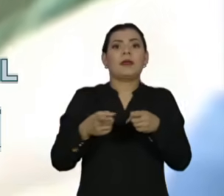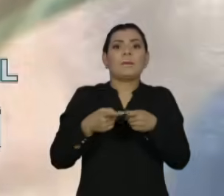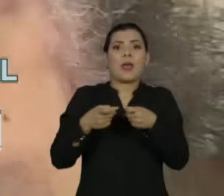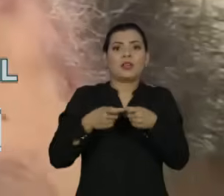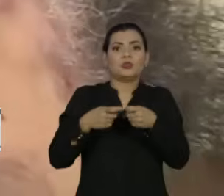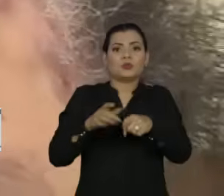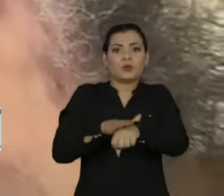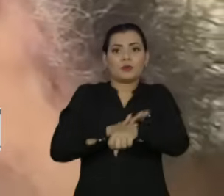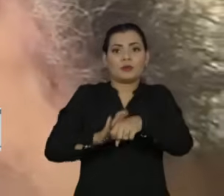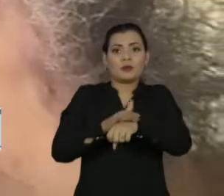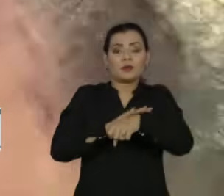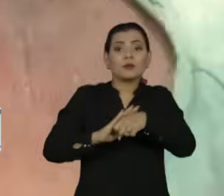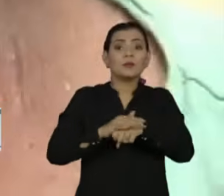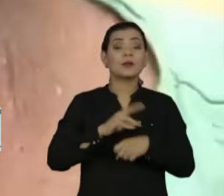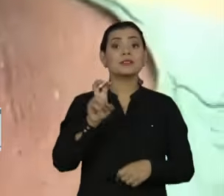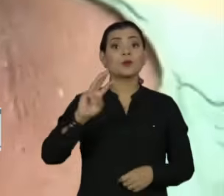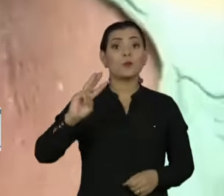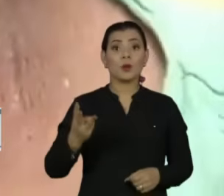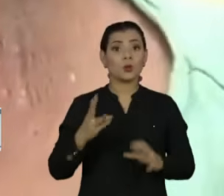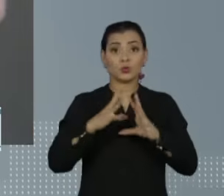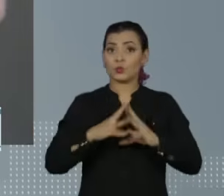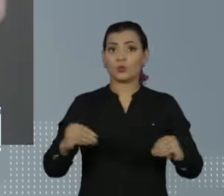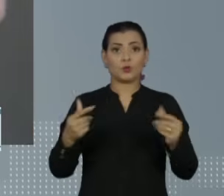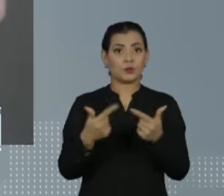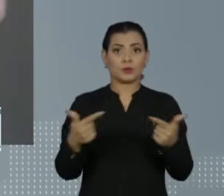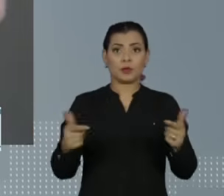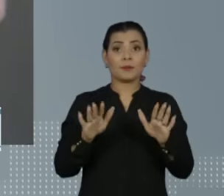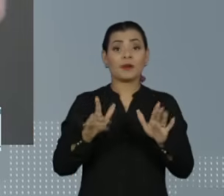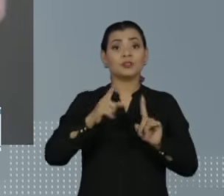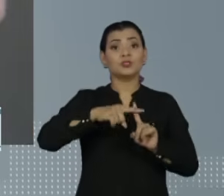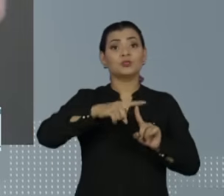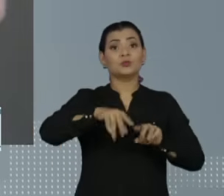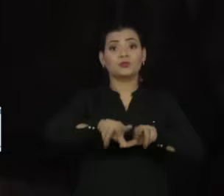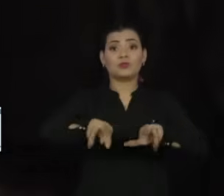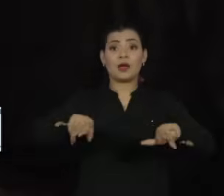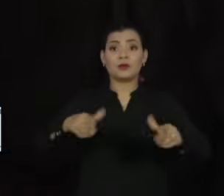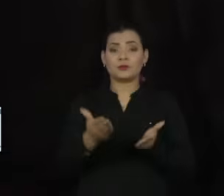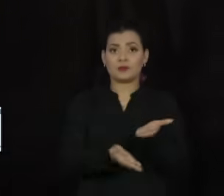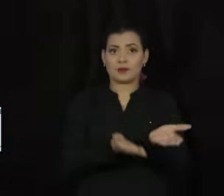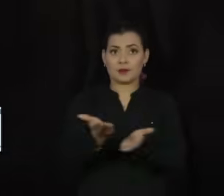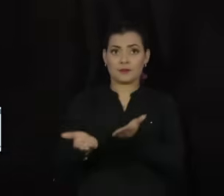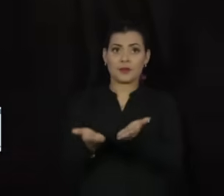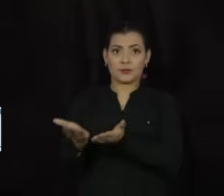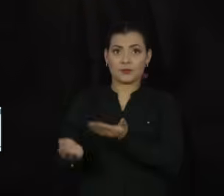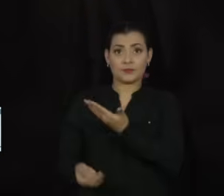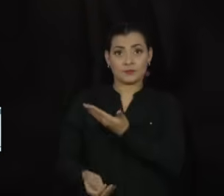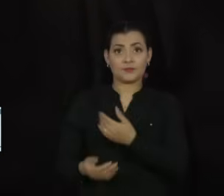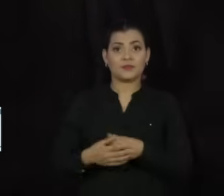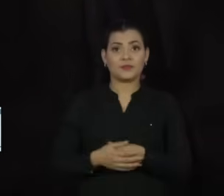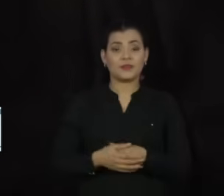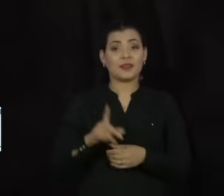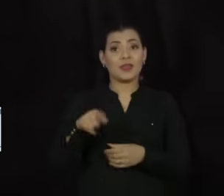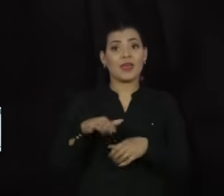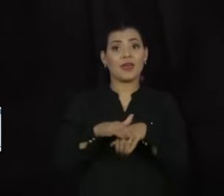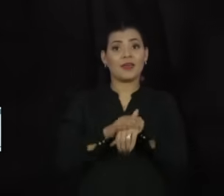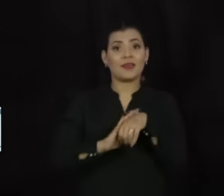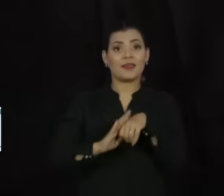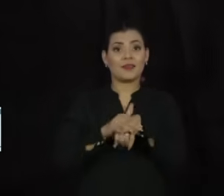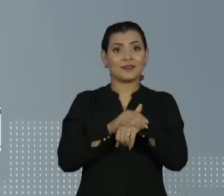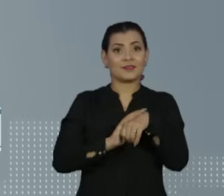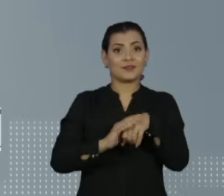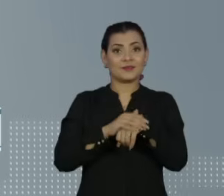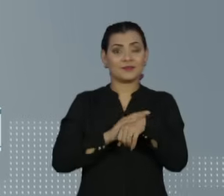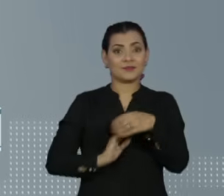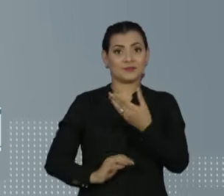5 milhões. Não há cura para a psoríase, mas há diversos tipos de tratamento. O mais comum é através de cremes